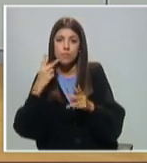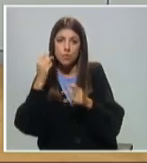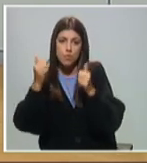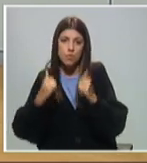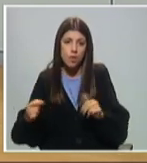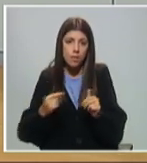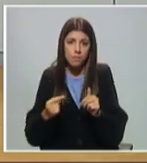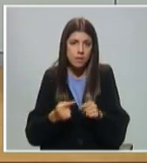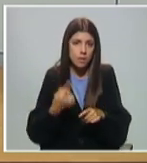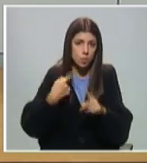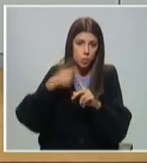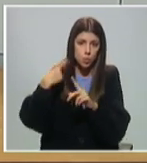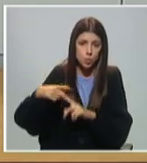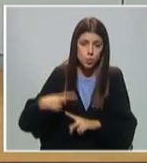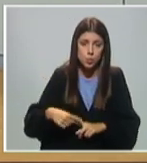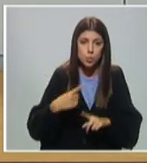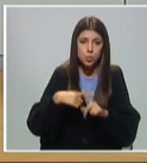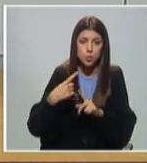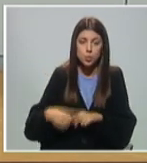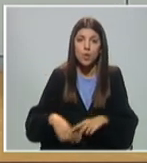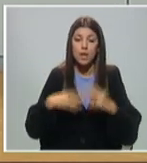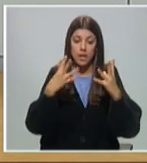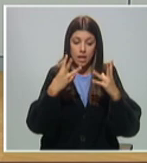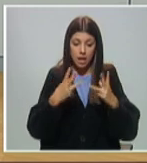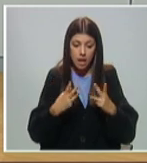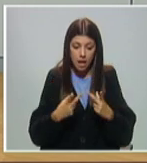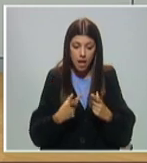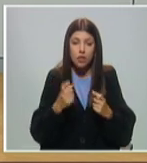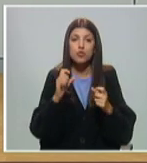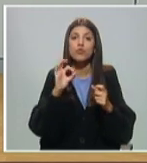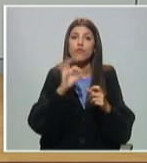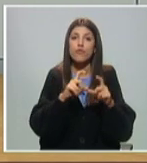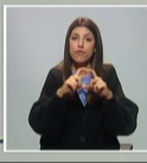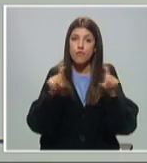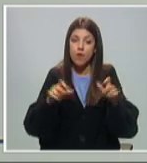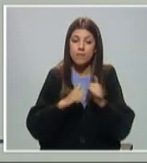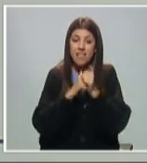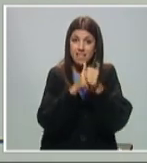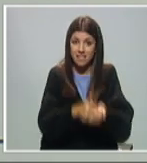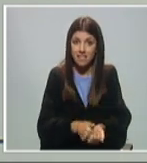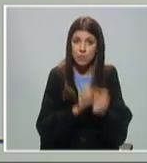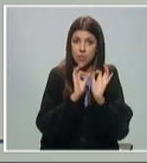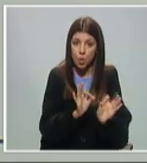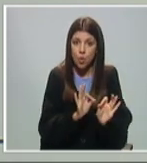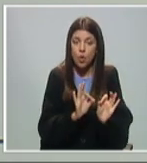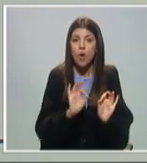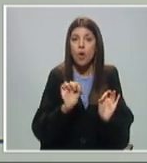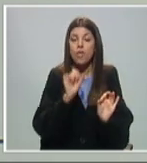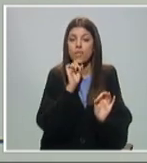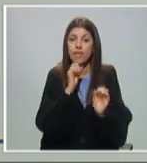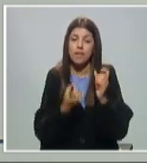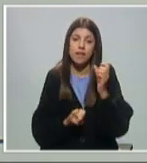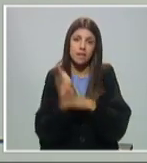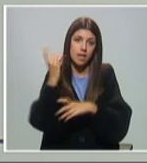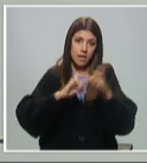com aquilo que, depois de fazer os cálculos e aplicar as fórmulas e as funções, nós podemos fazer gráficos com as colunas